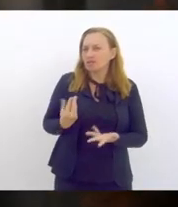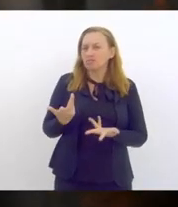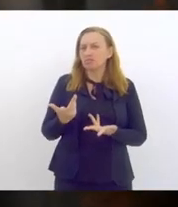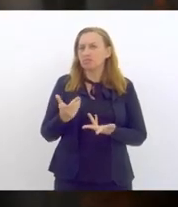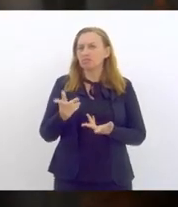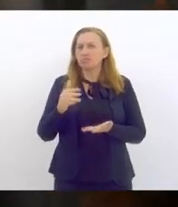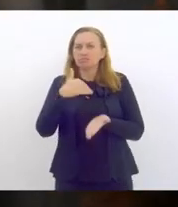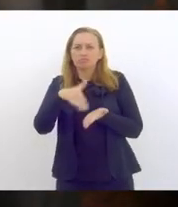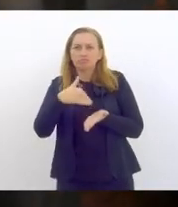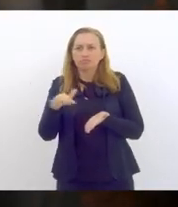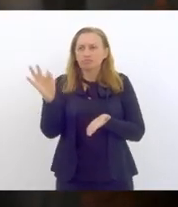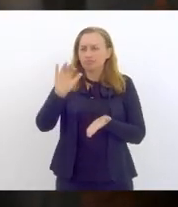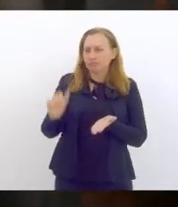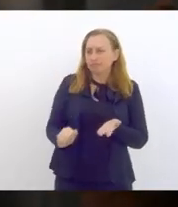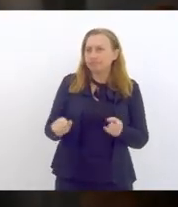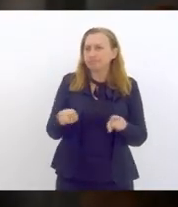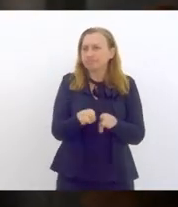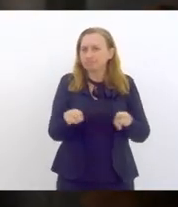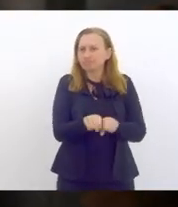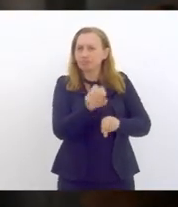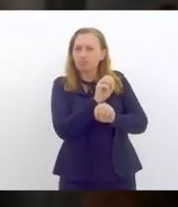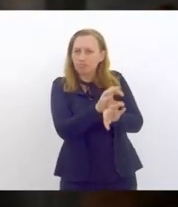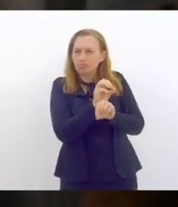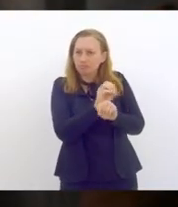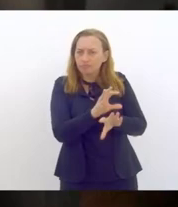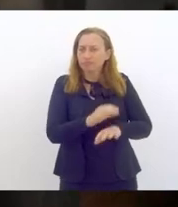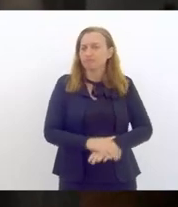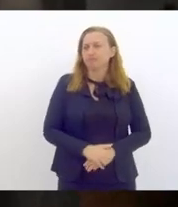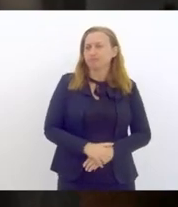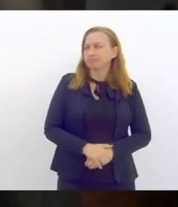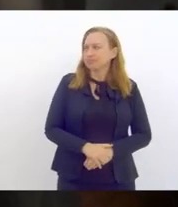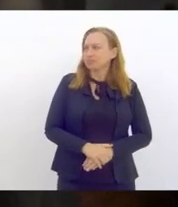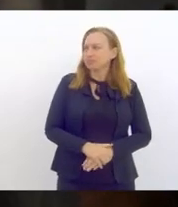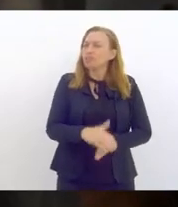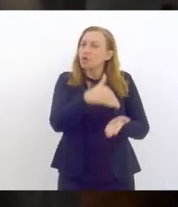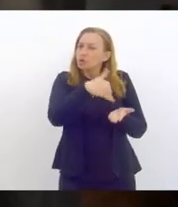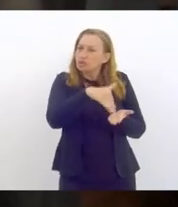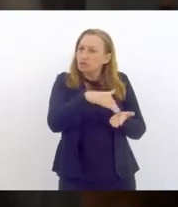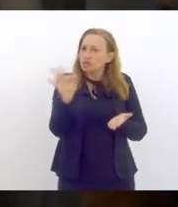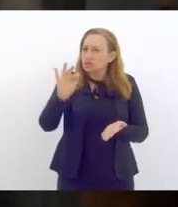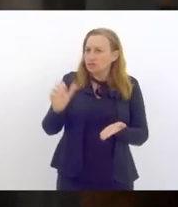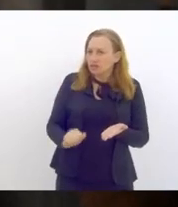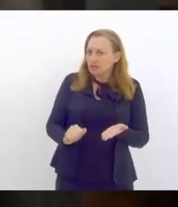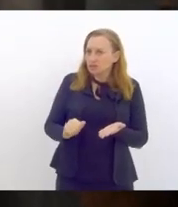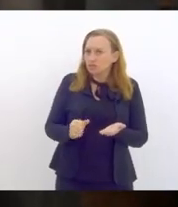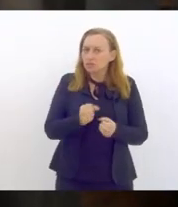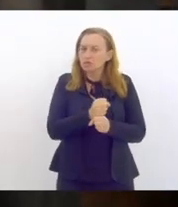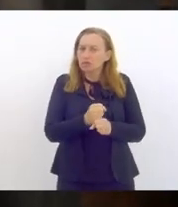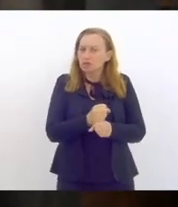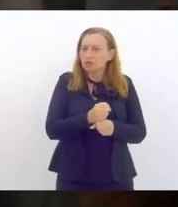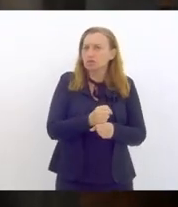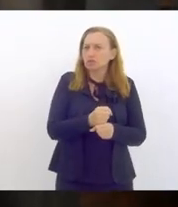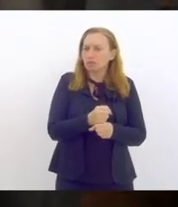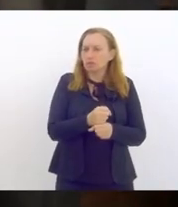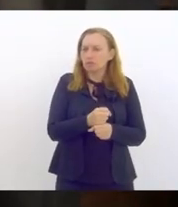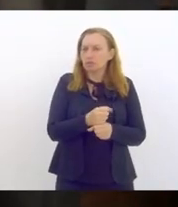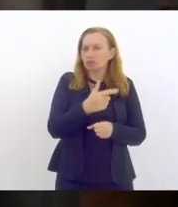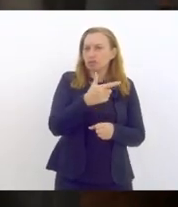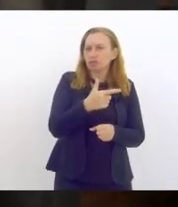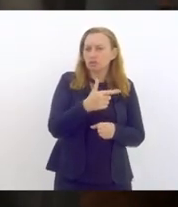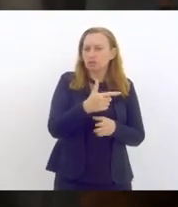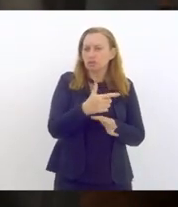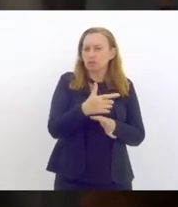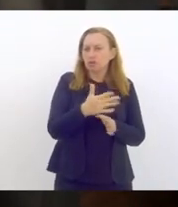com a presença do secretário de educação diga-se de passagem que o secretário de fazenda que tá aí desde Abril nunca se